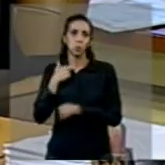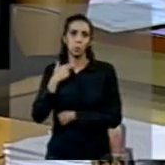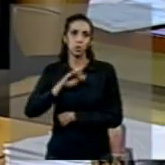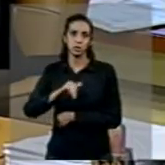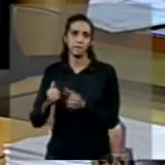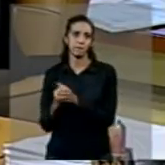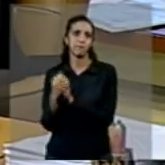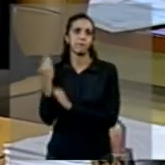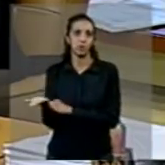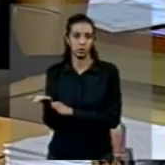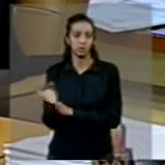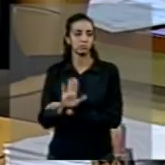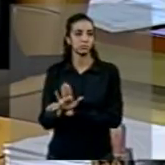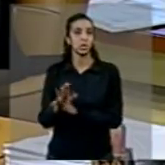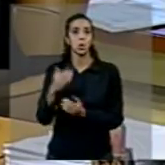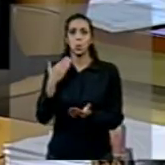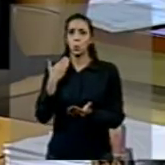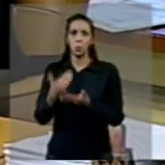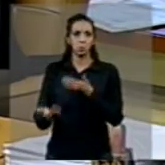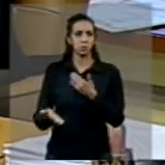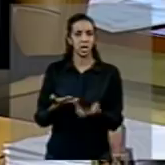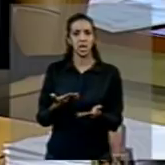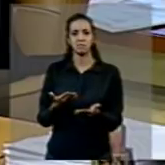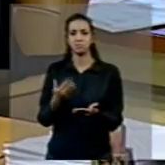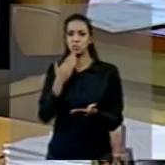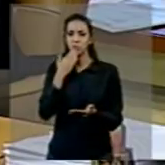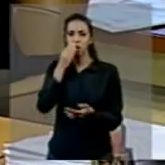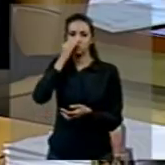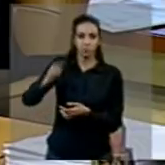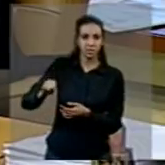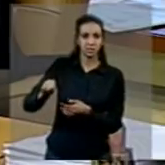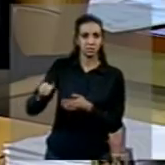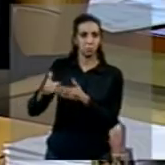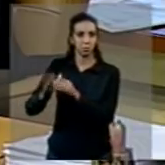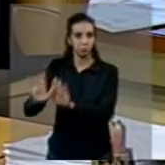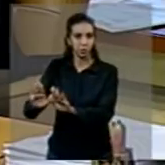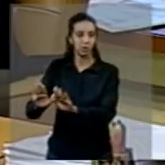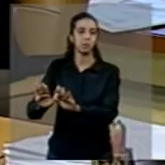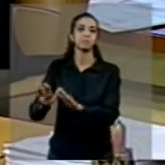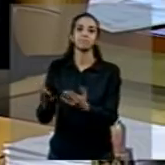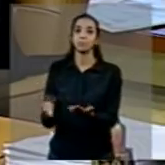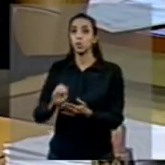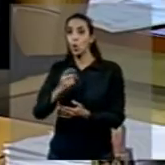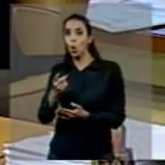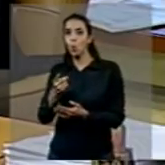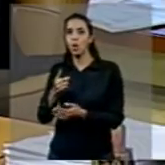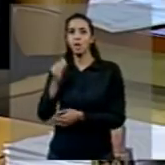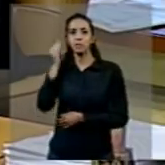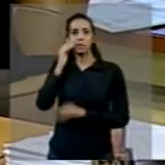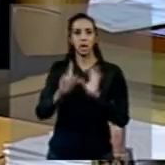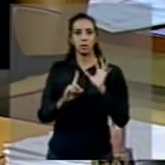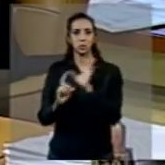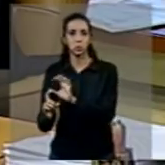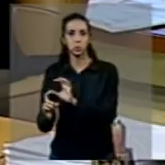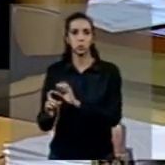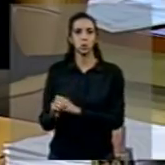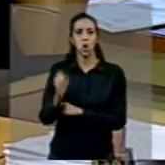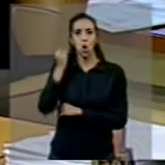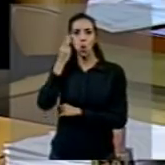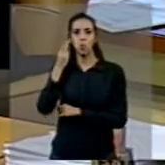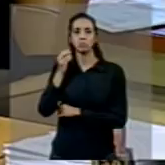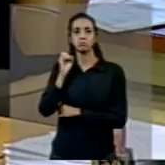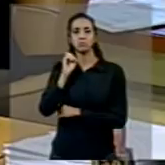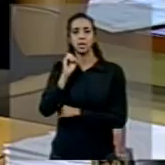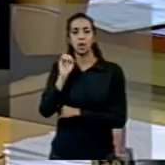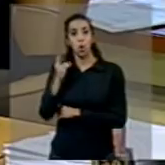interferência abusiva em relação ao registro ou ao voto, assim como qualquer intimidação ou coerção de eleitores,